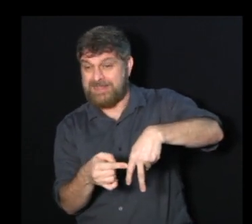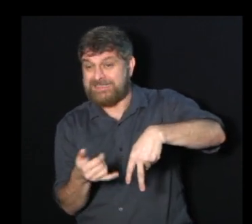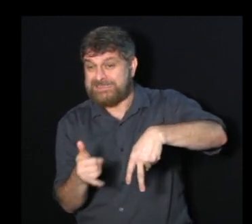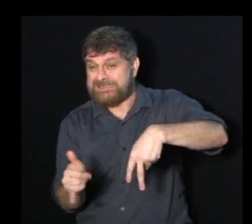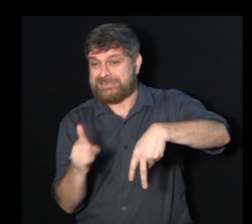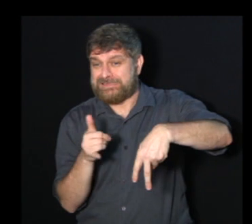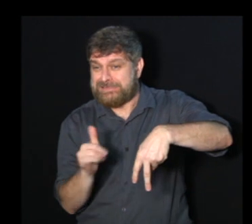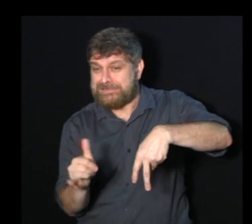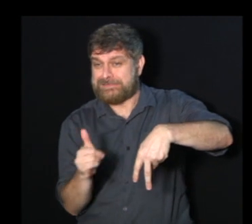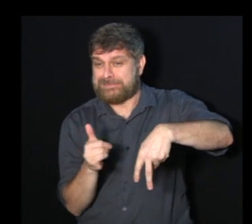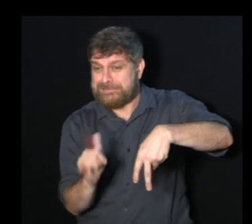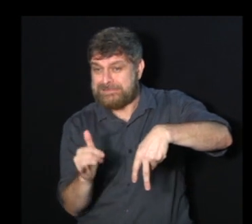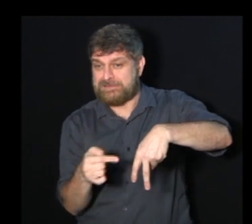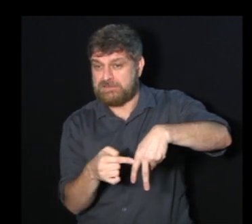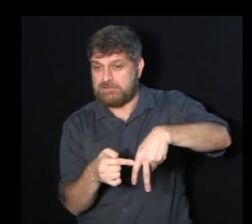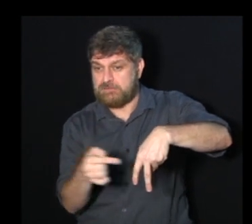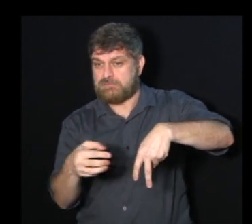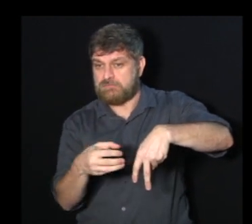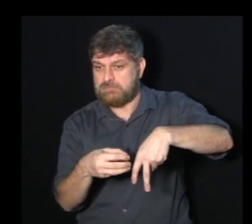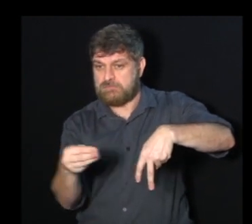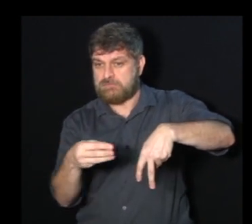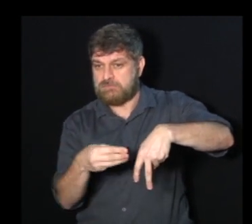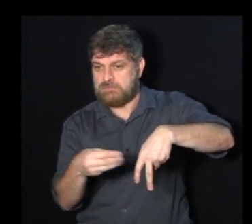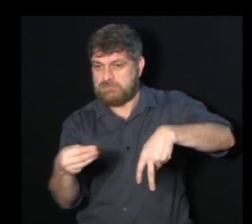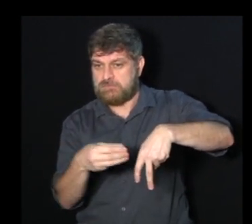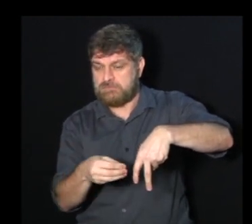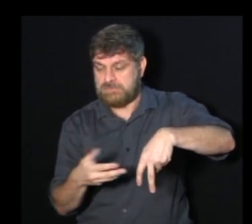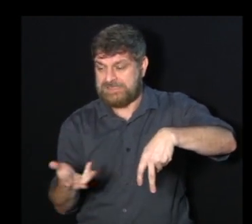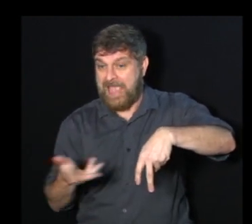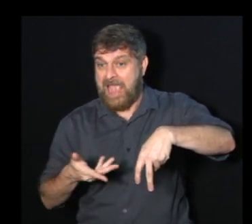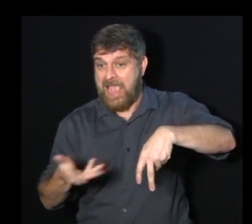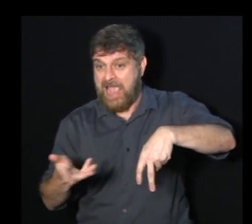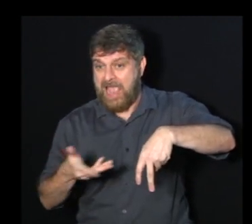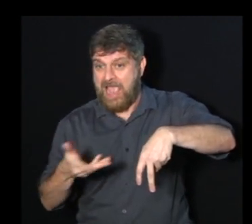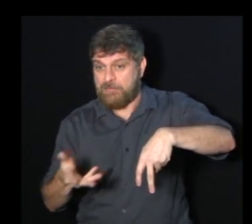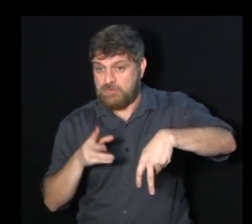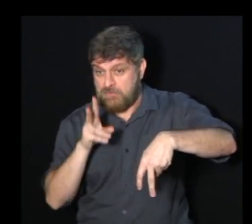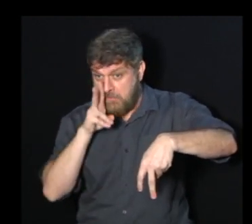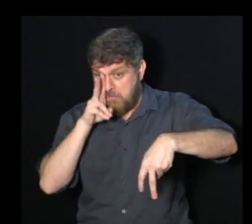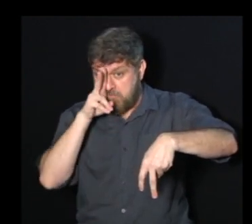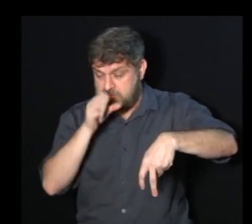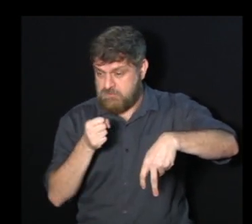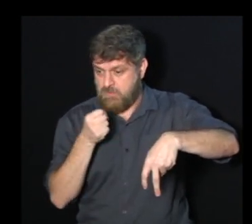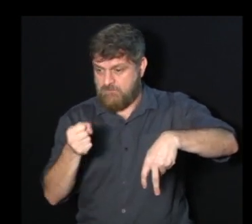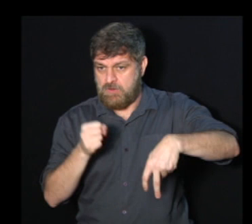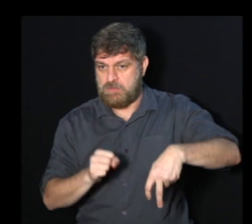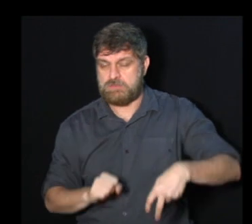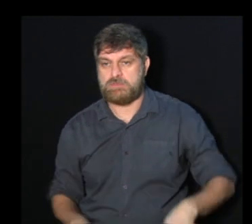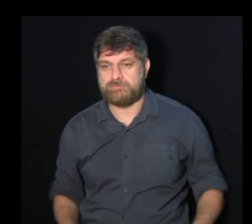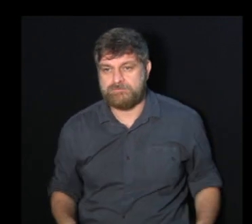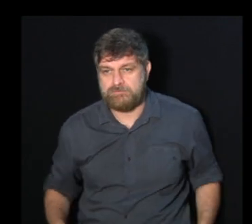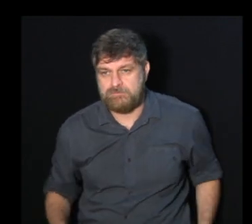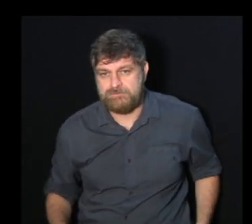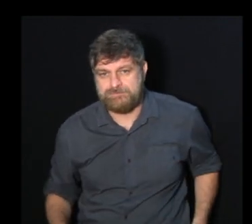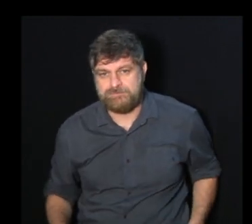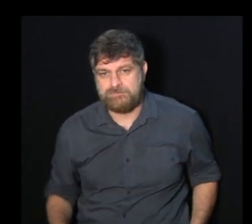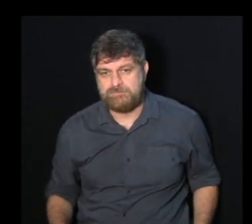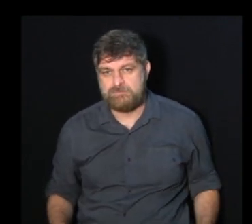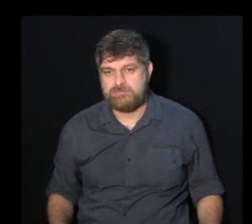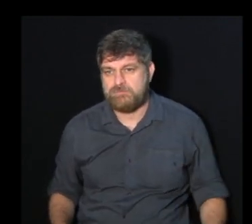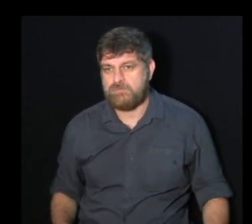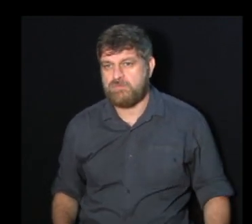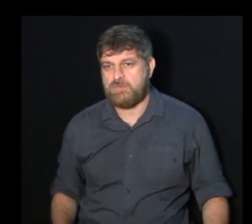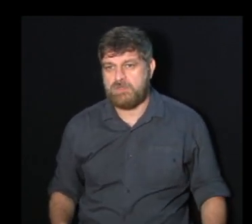gente consegue estimular para a gente acelerar o processo de força, de fortalecimento. Isso a gente